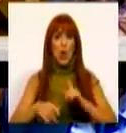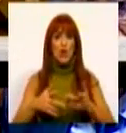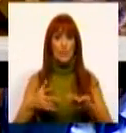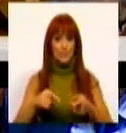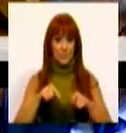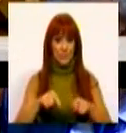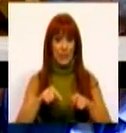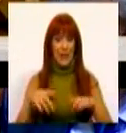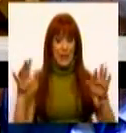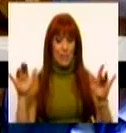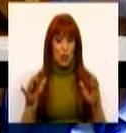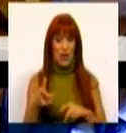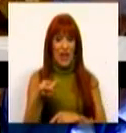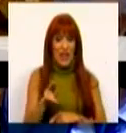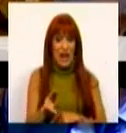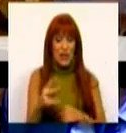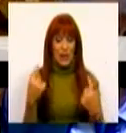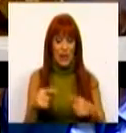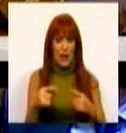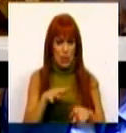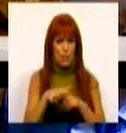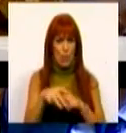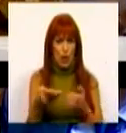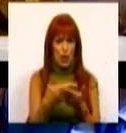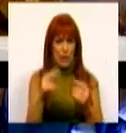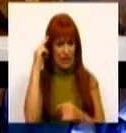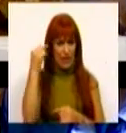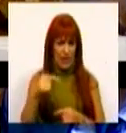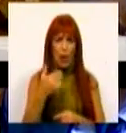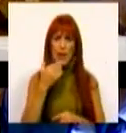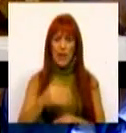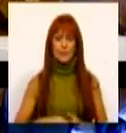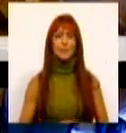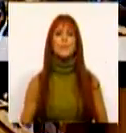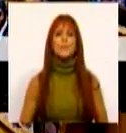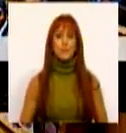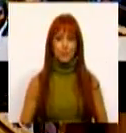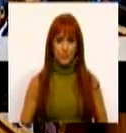que essa diminuição da taxa tenha, de facto, uma repercussão na economia da Madeira. Muito obrigado.